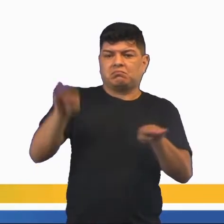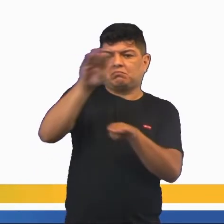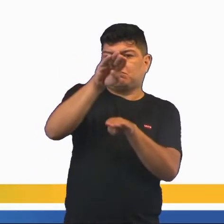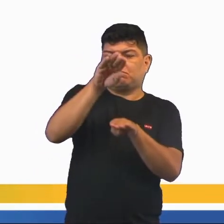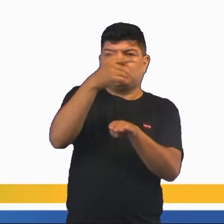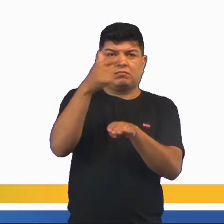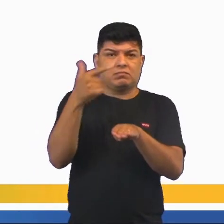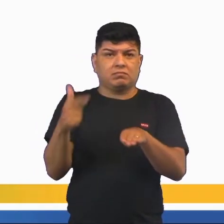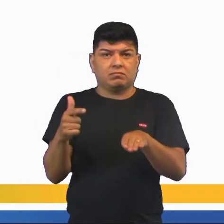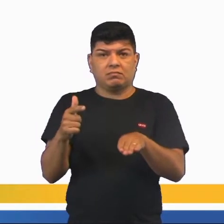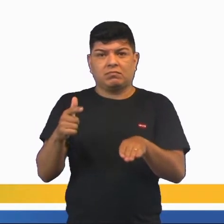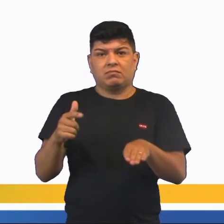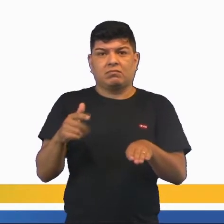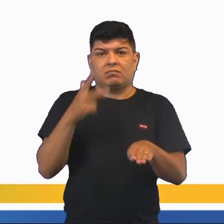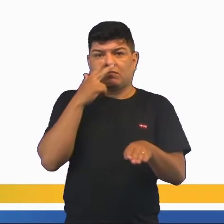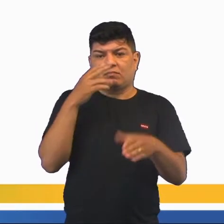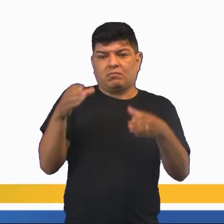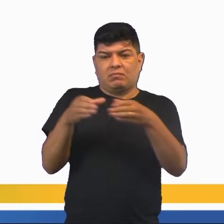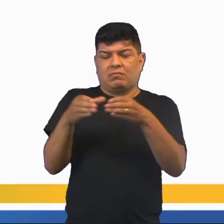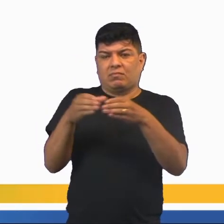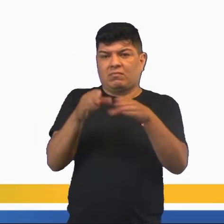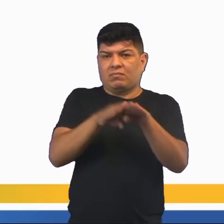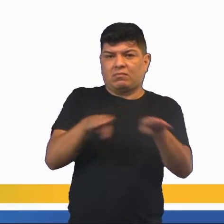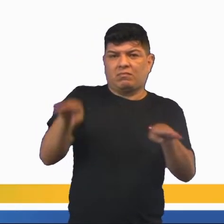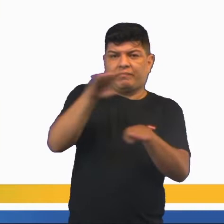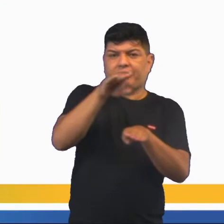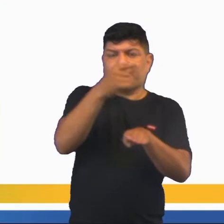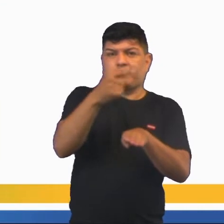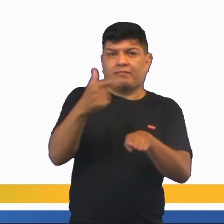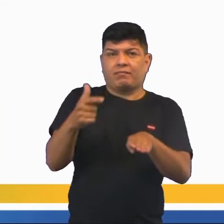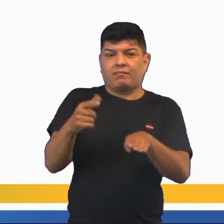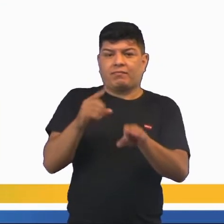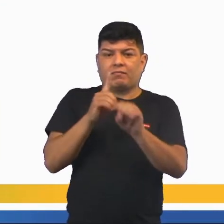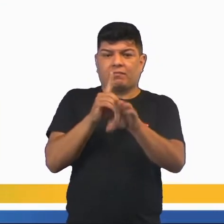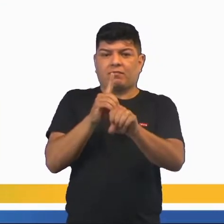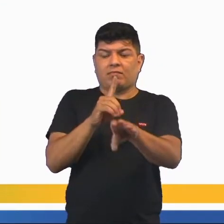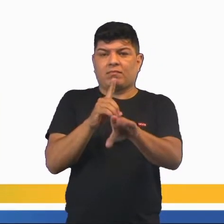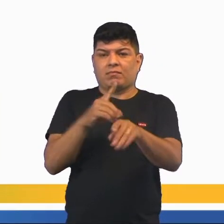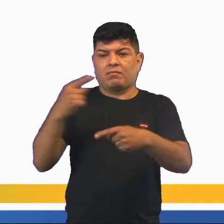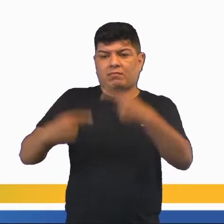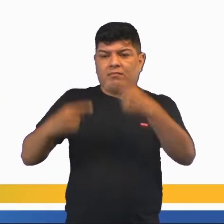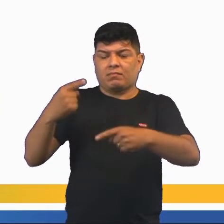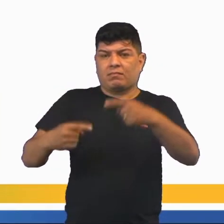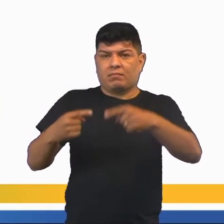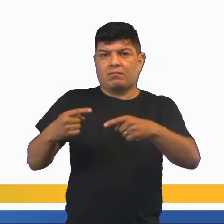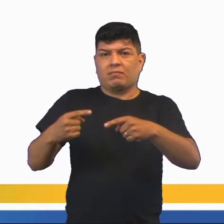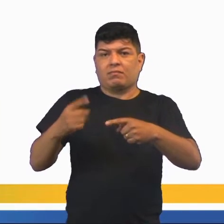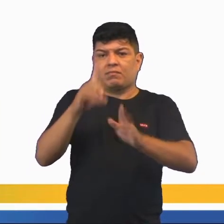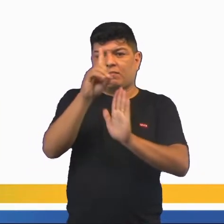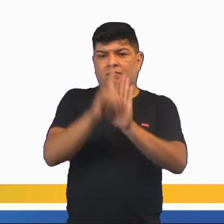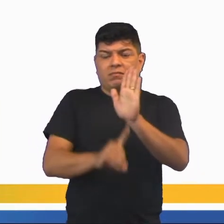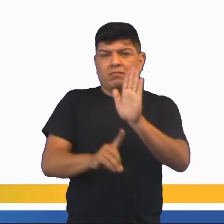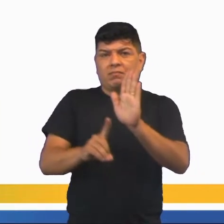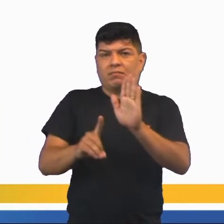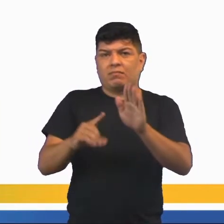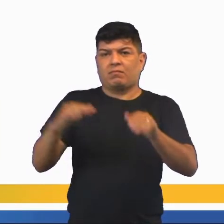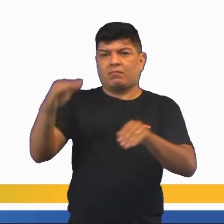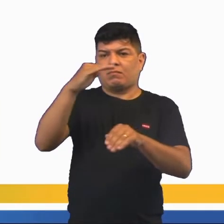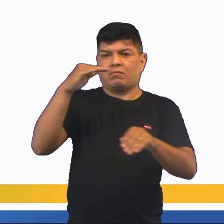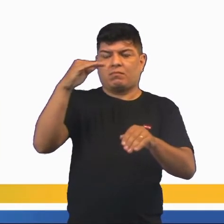superior. Etnia, não existe etnia superior. Doutrina ou sistema político fundado sobre o direito de uma